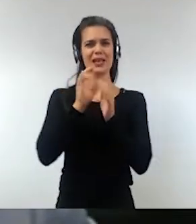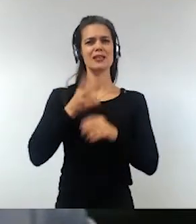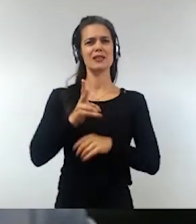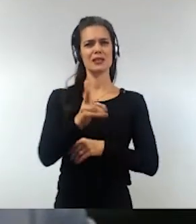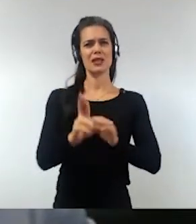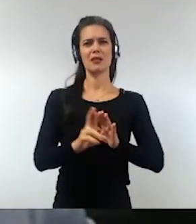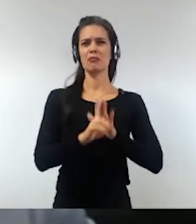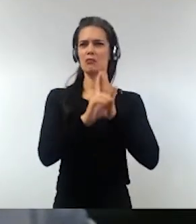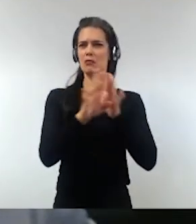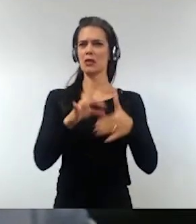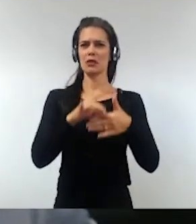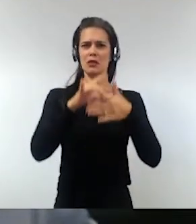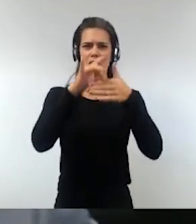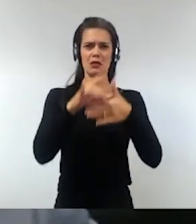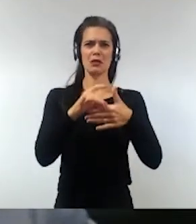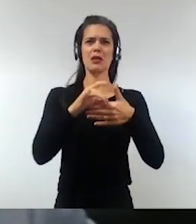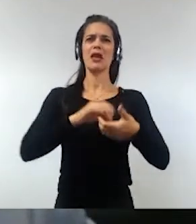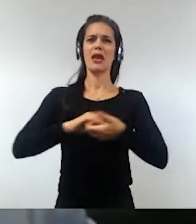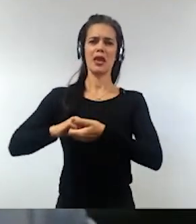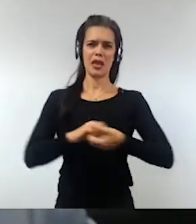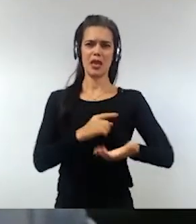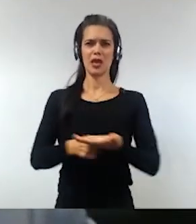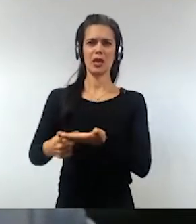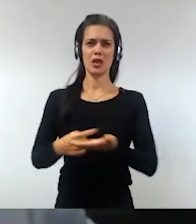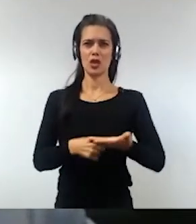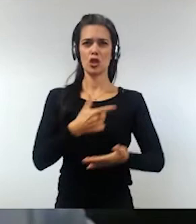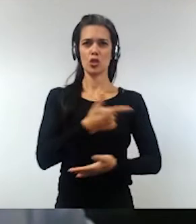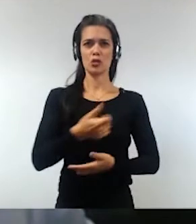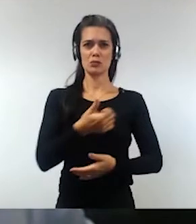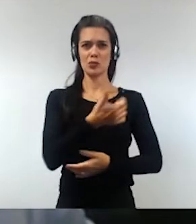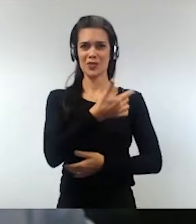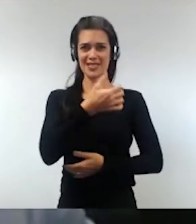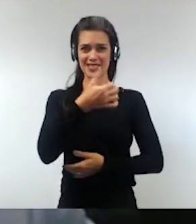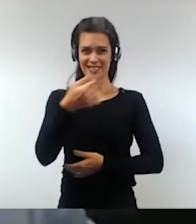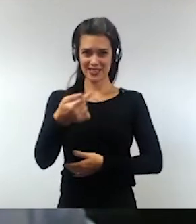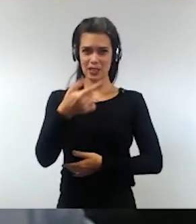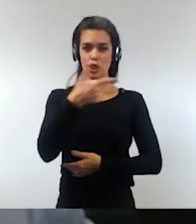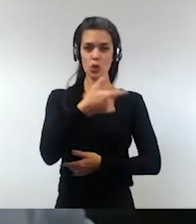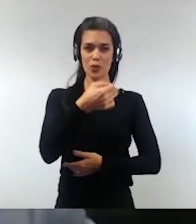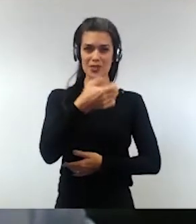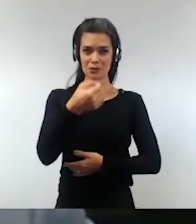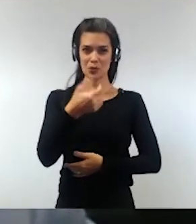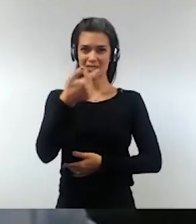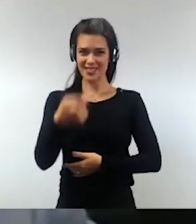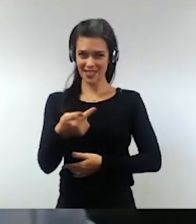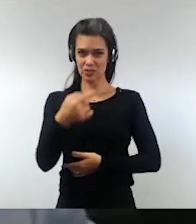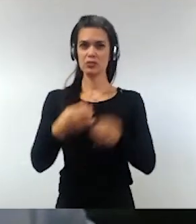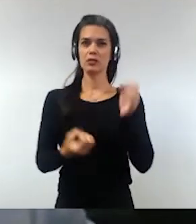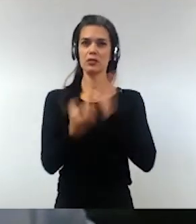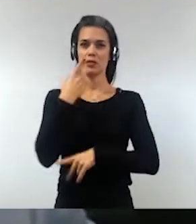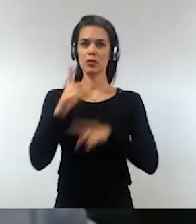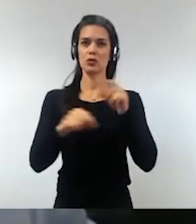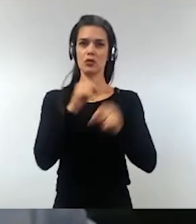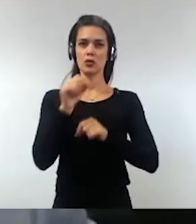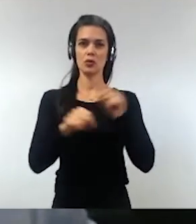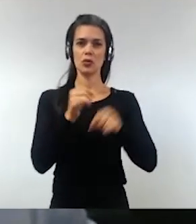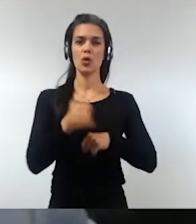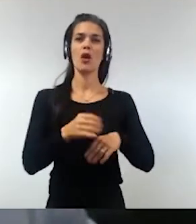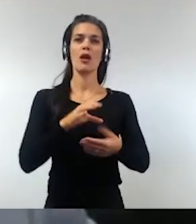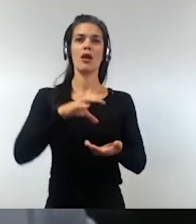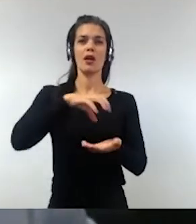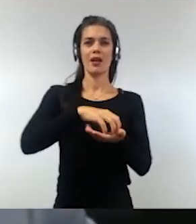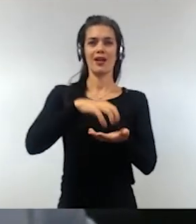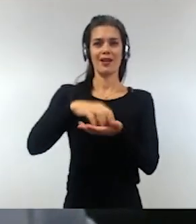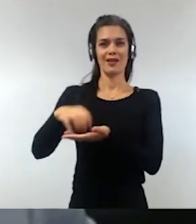Em 2007, foi criado um instrumento, uma resolução no tribunal, que criava as câmaras e também